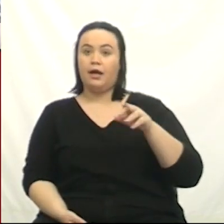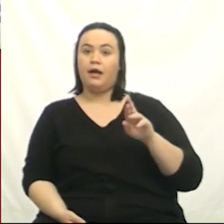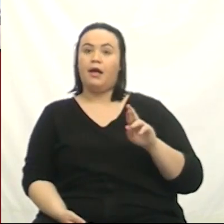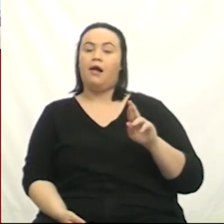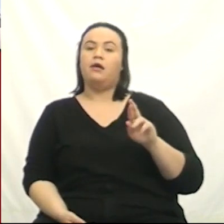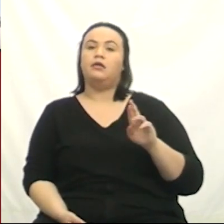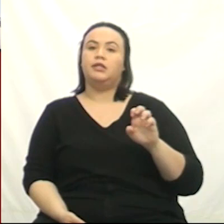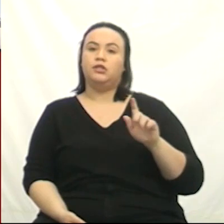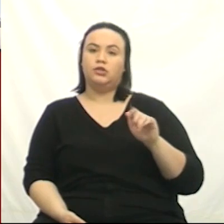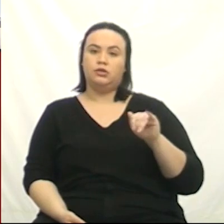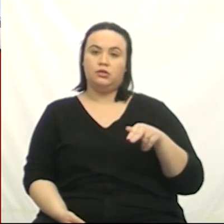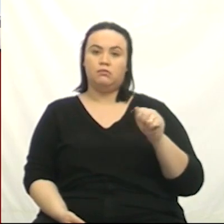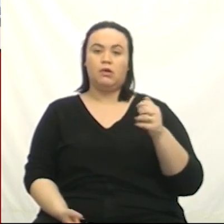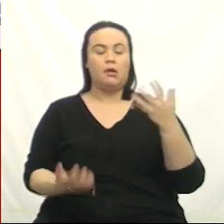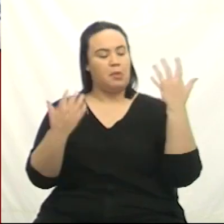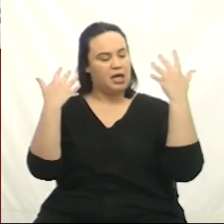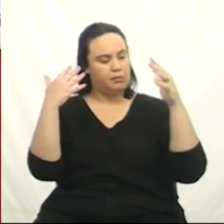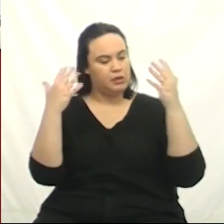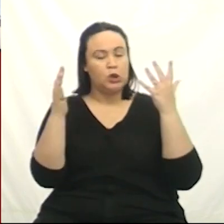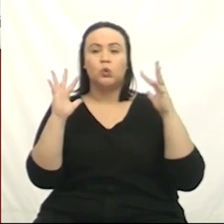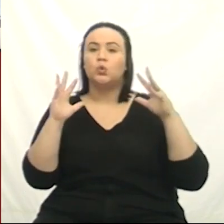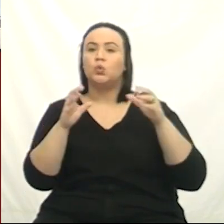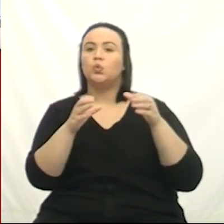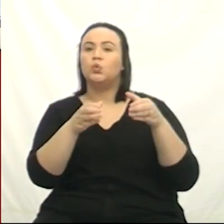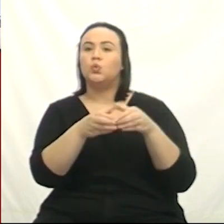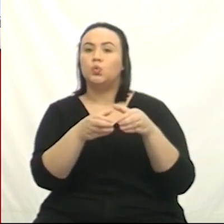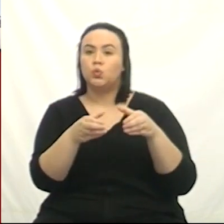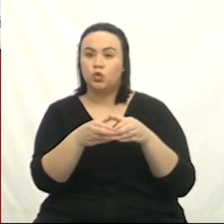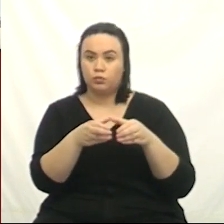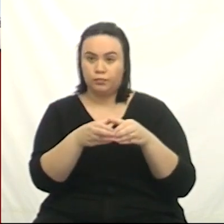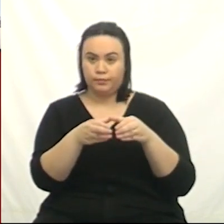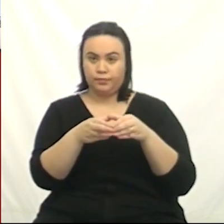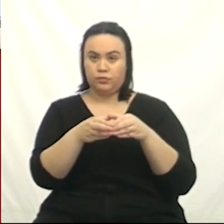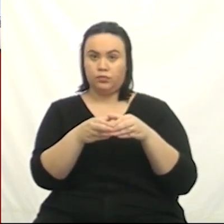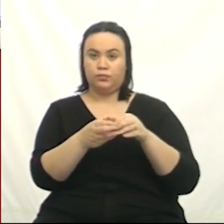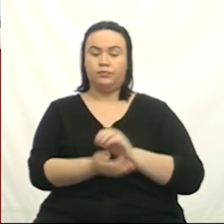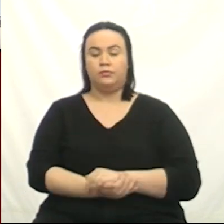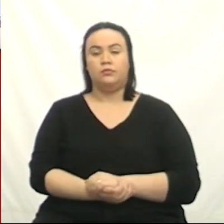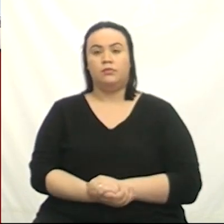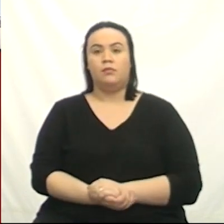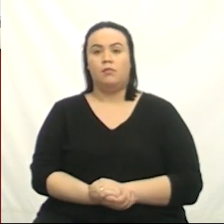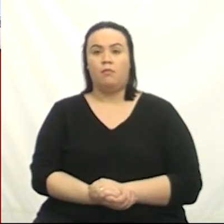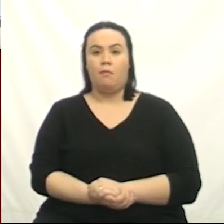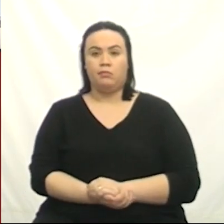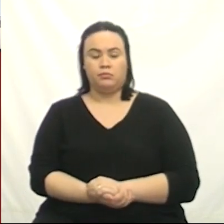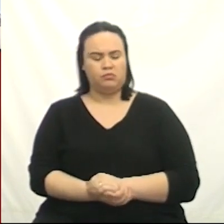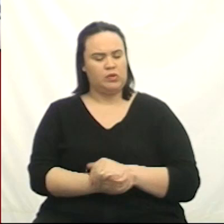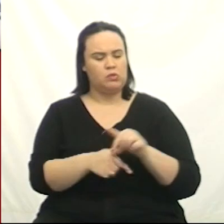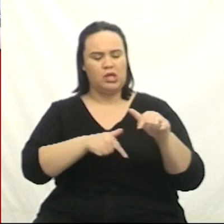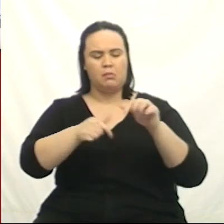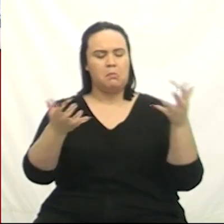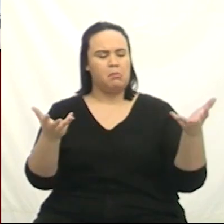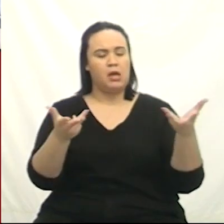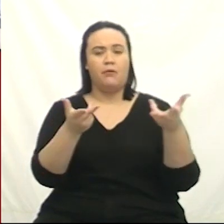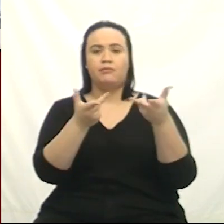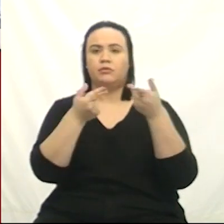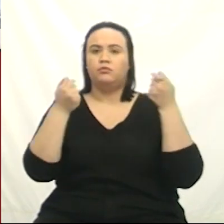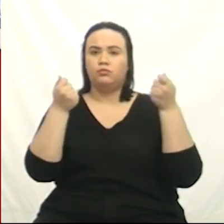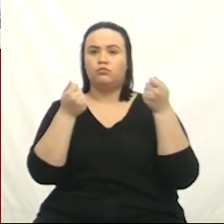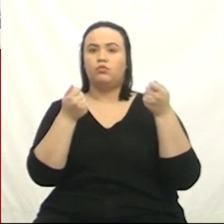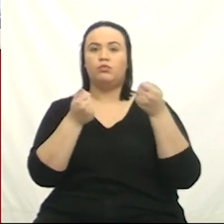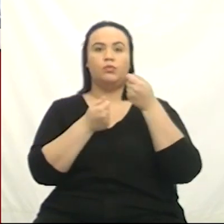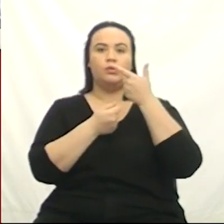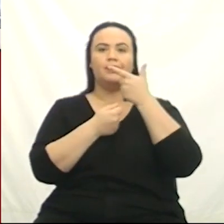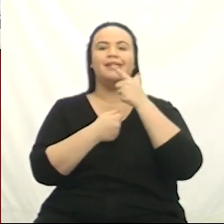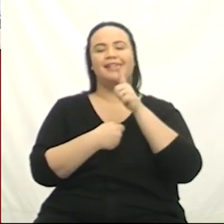ela, parabenizando o Diego, toda a equipe da Company Boxe Club, que faz um grande trabalho e que resultou,